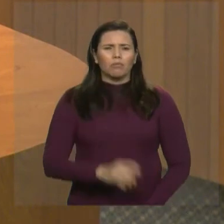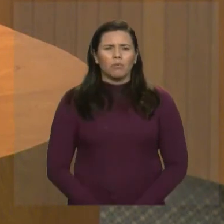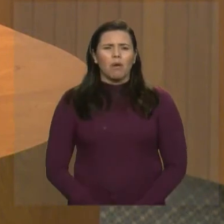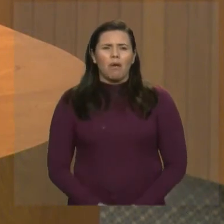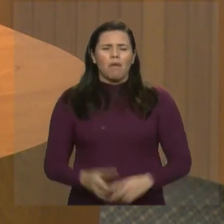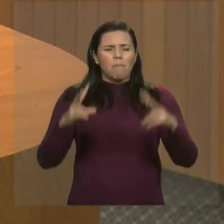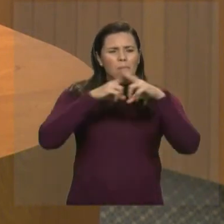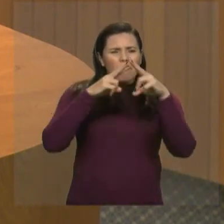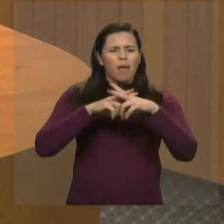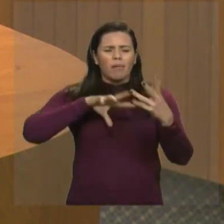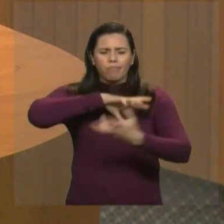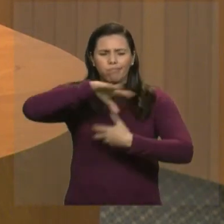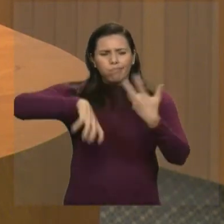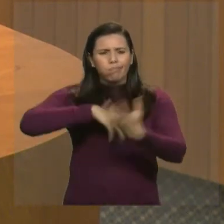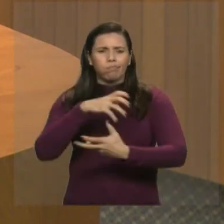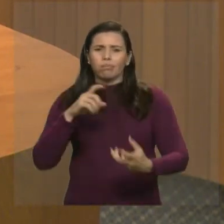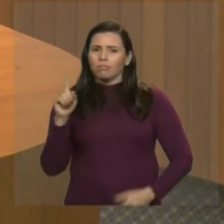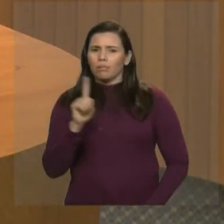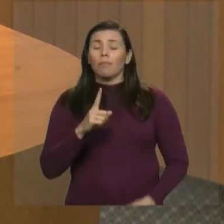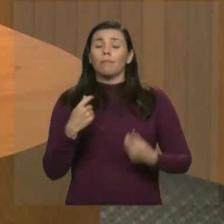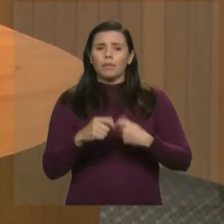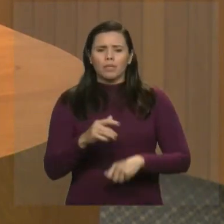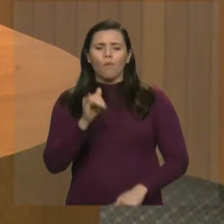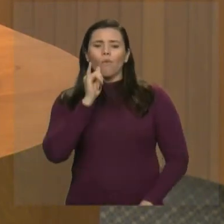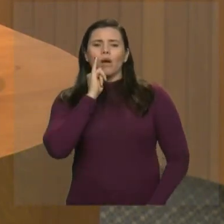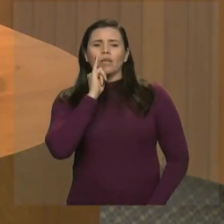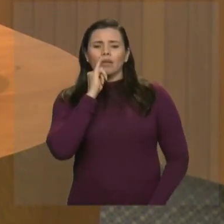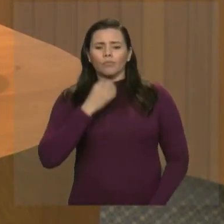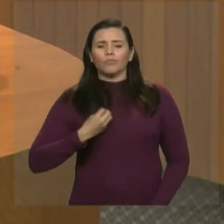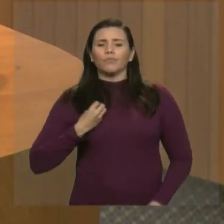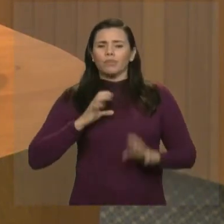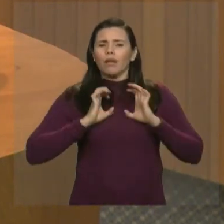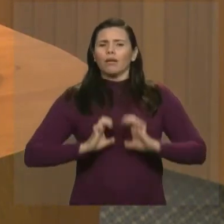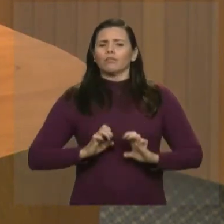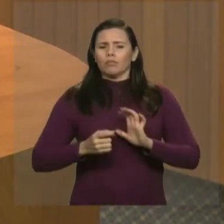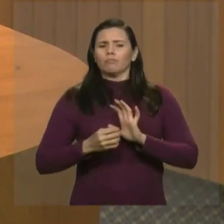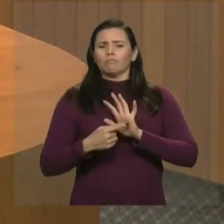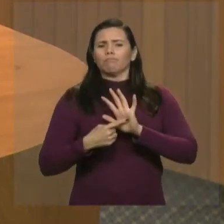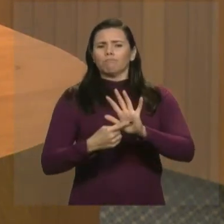que não sirva de maus exemplos à nossa população. Muito obrigado, senhor presidente.